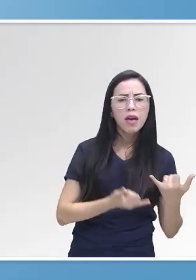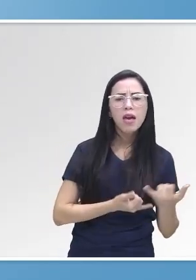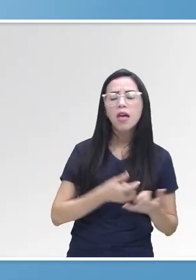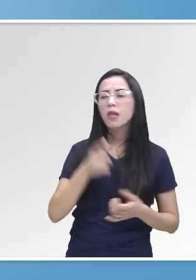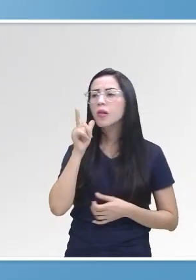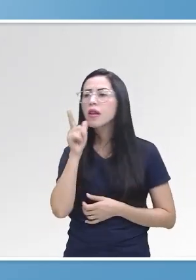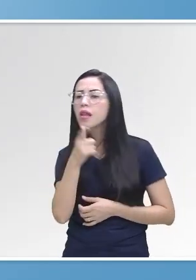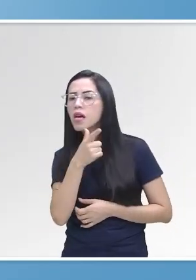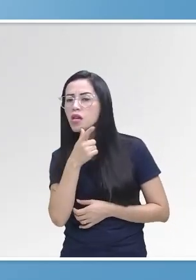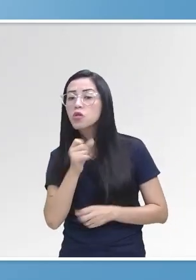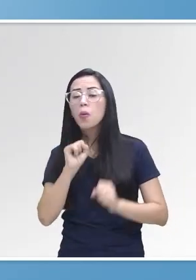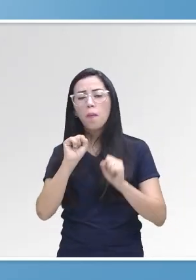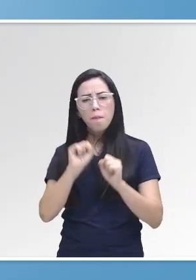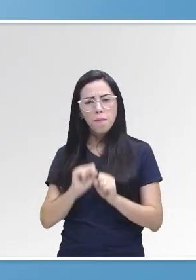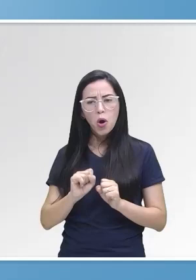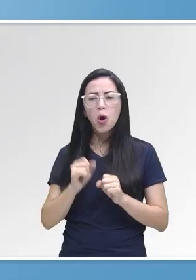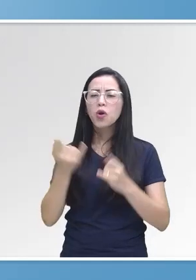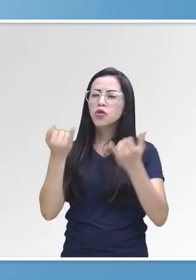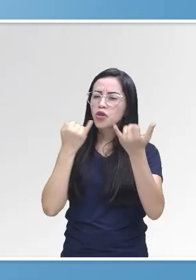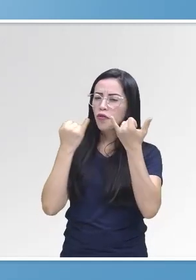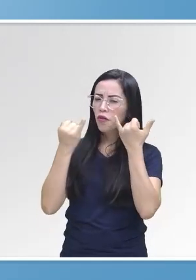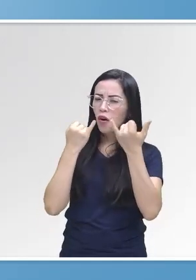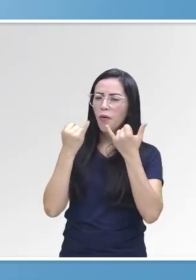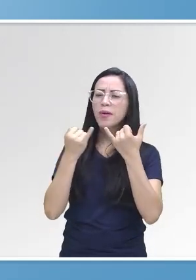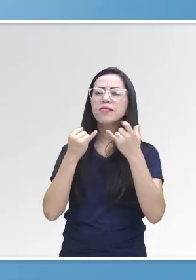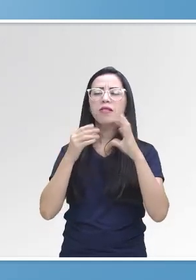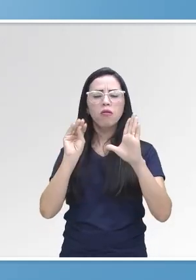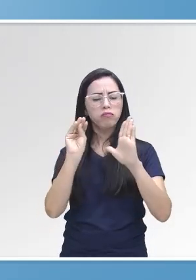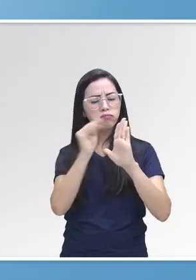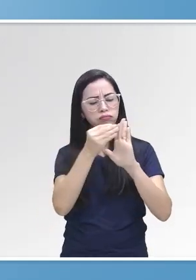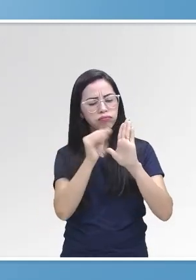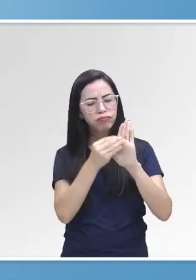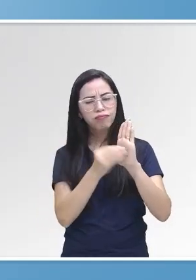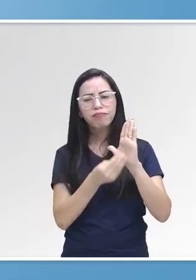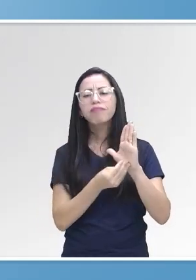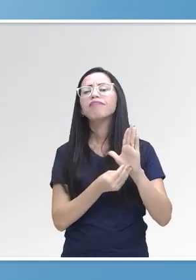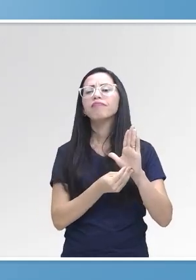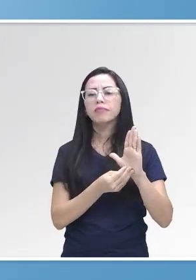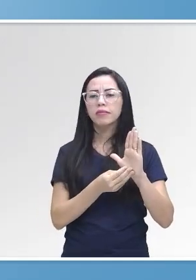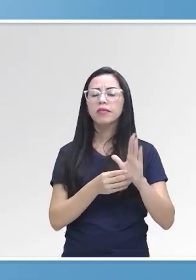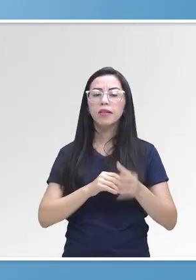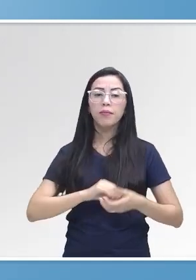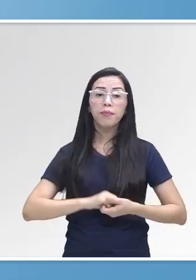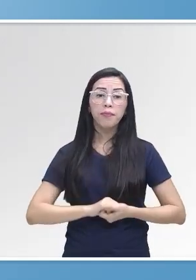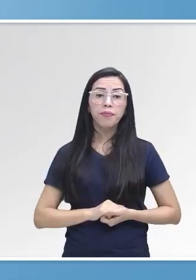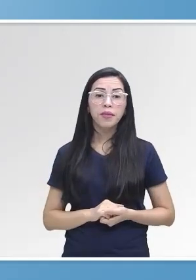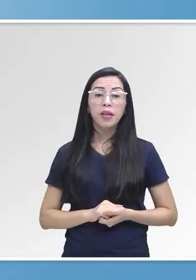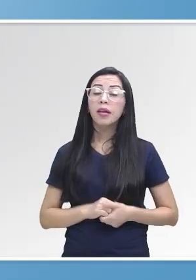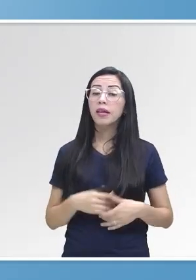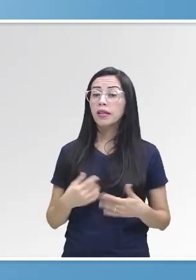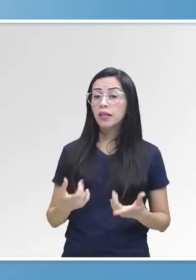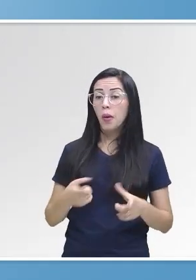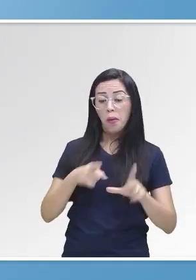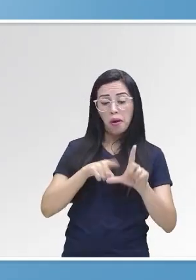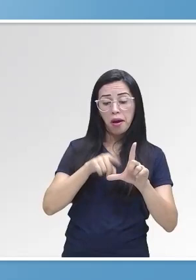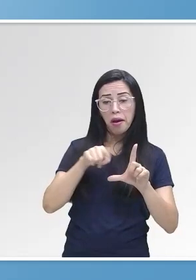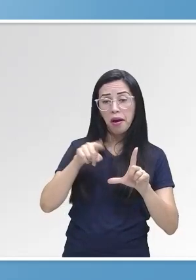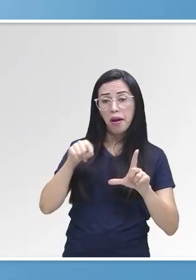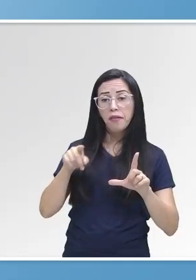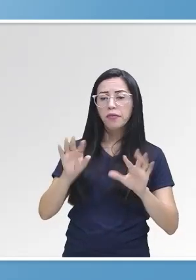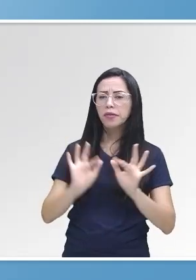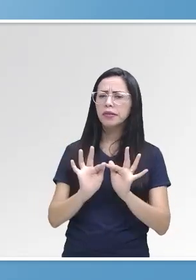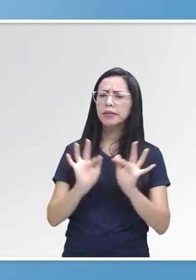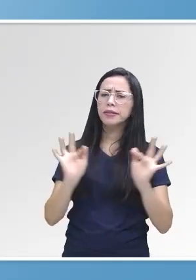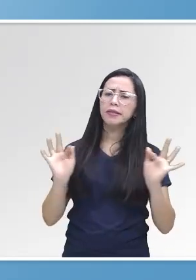aí pode ser representado através dos gráficos e gráficos Eu já falei para vocês o que é bem simples A gente vai